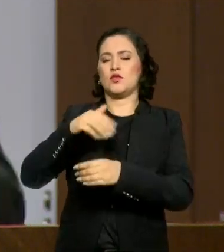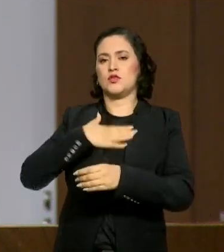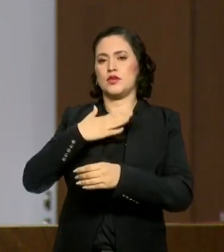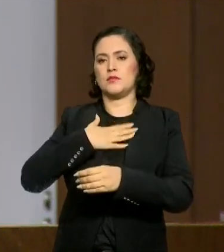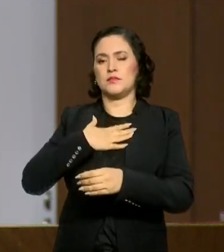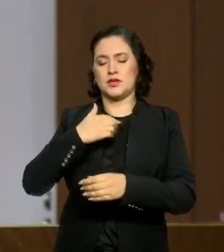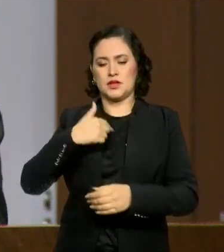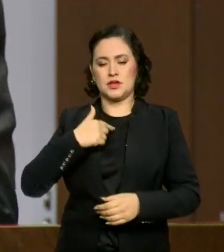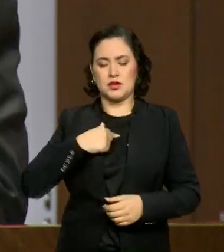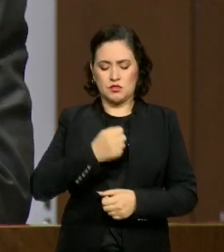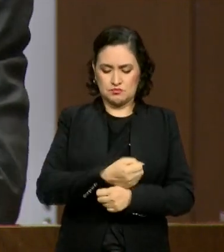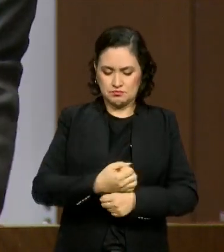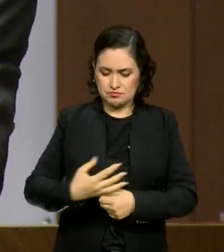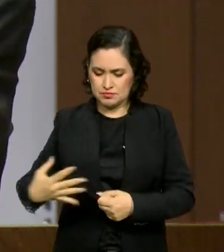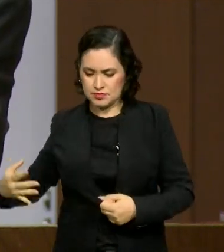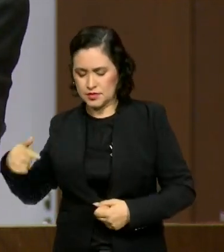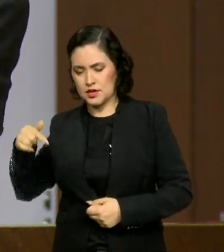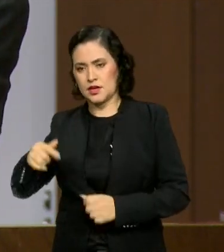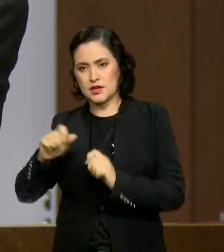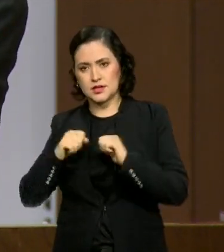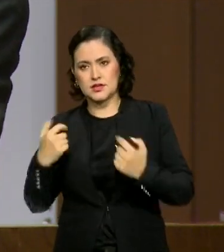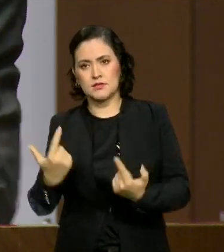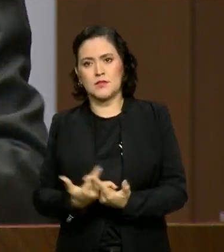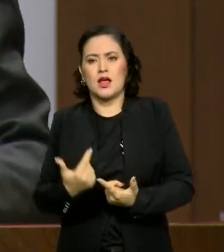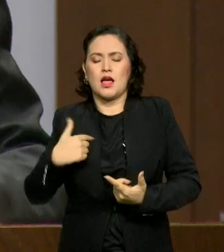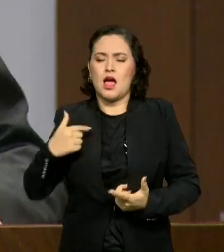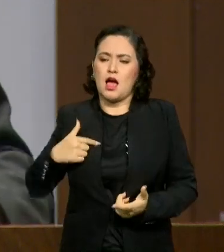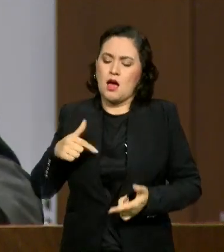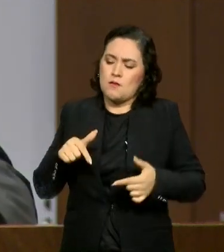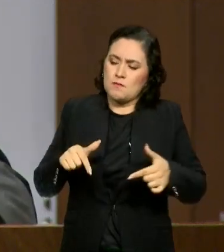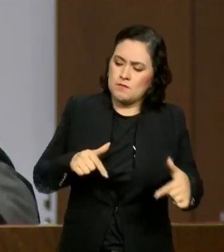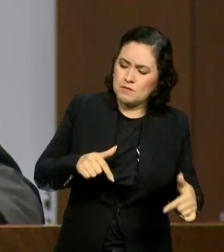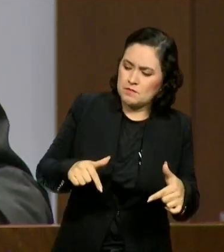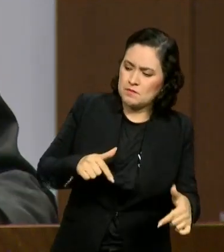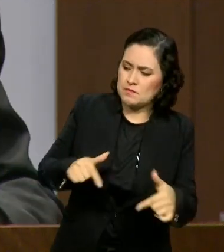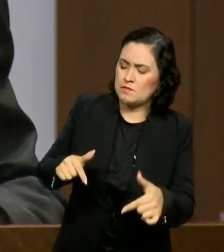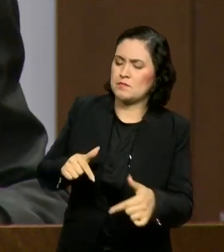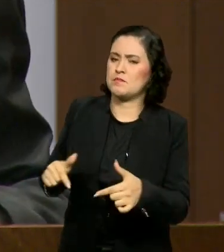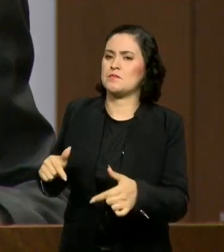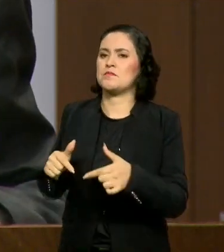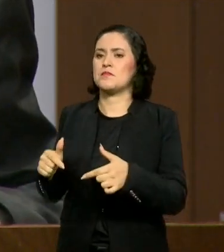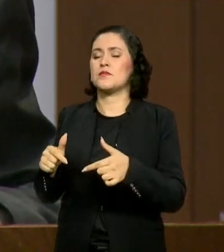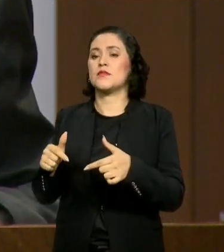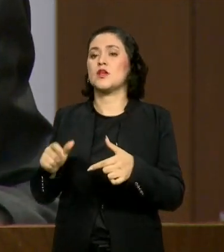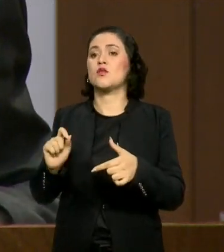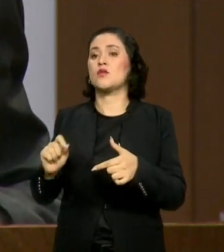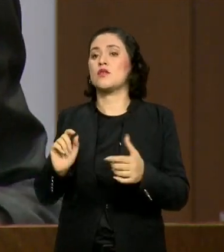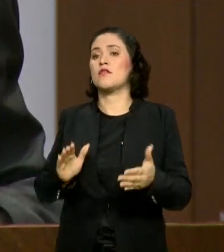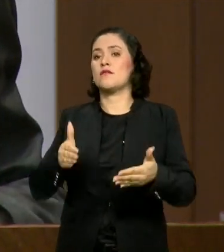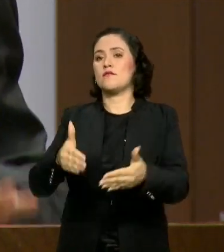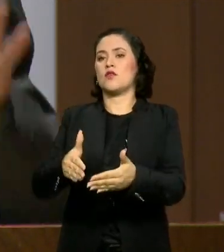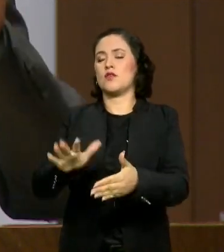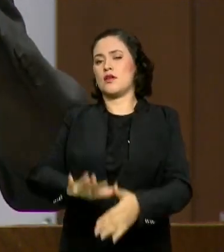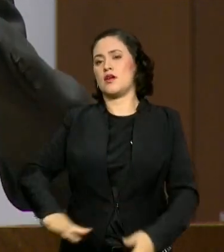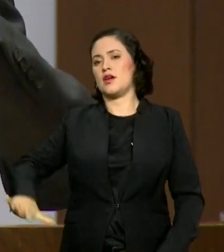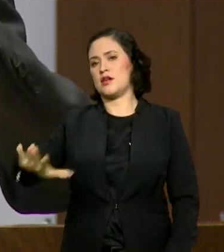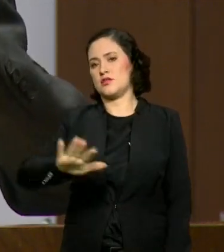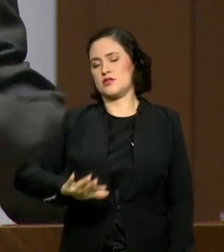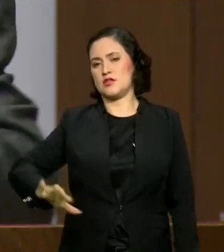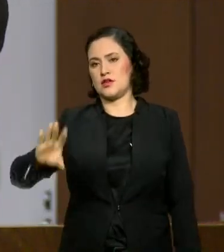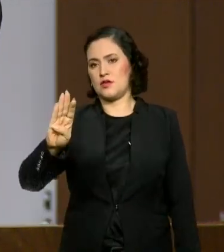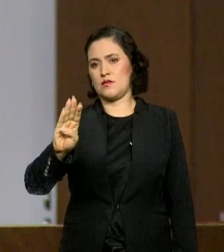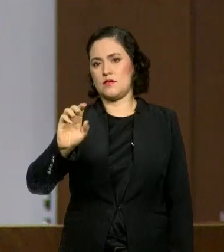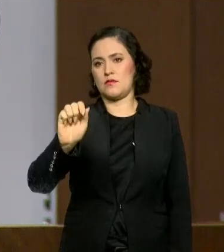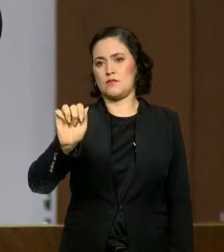boa parte do meu tempo em busca de alternativa para o povo da Baixada do Maranhão. E são minhas